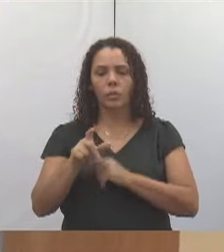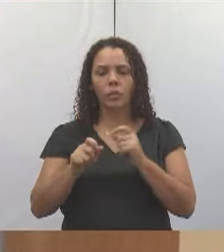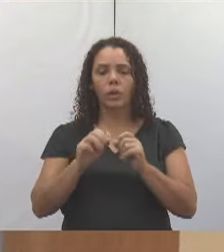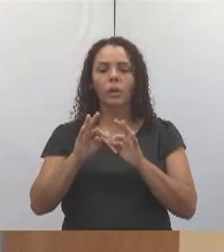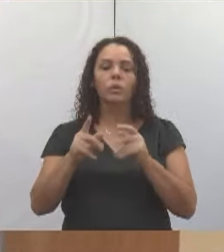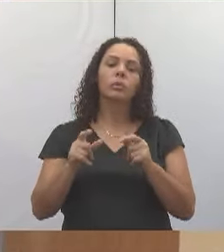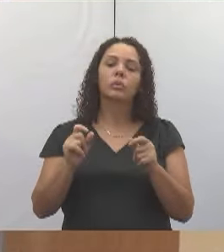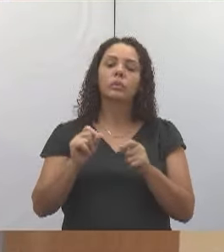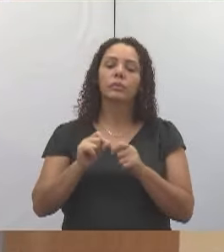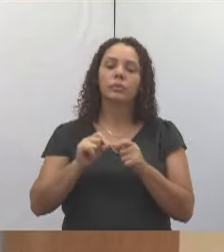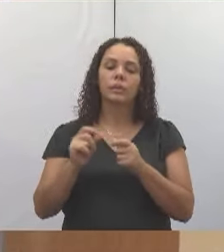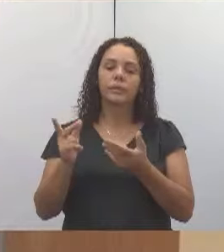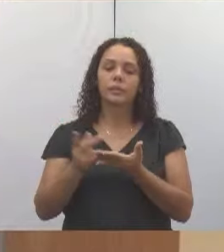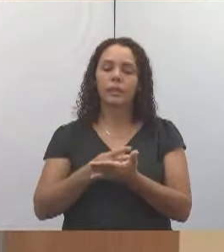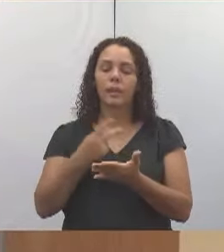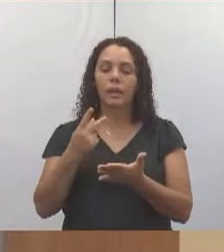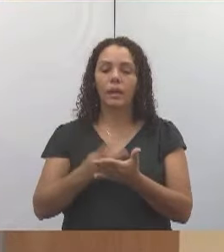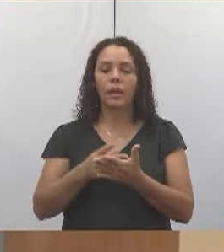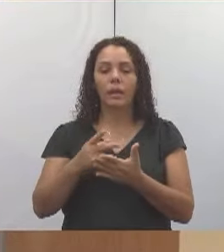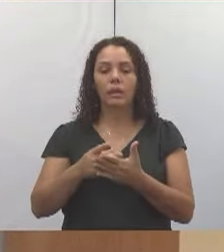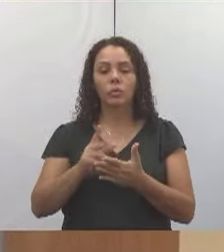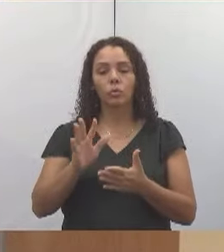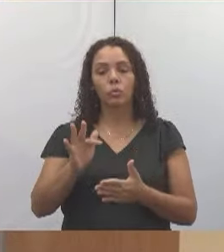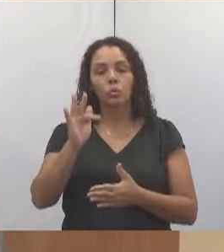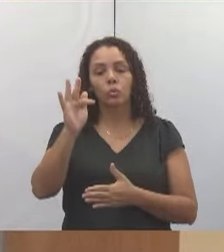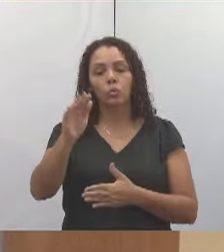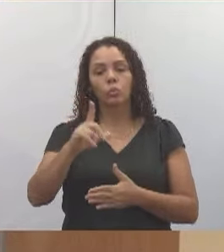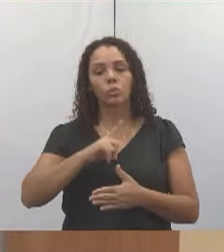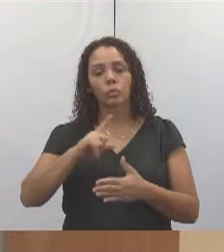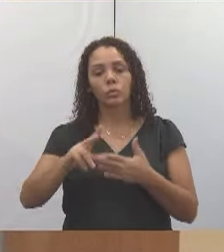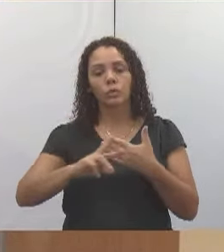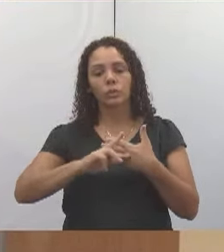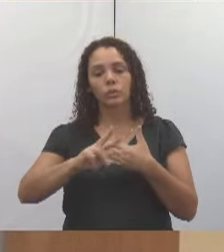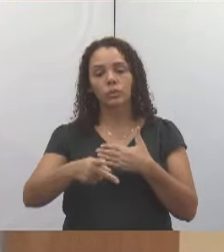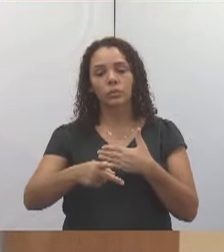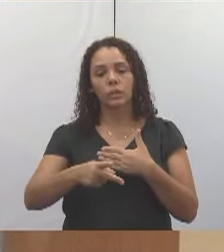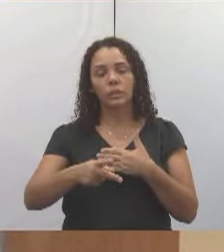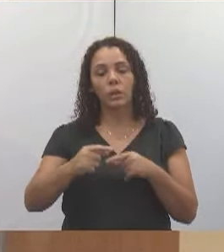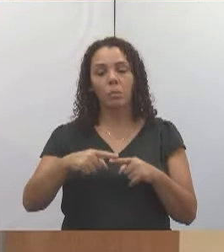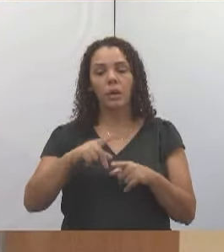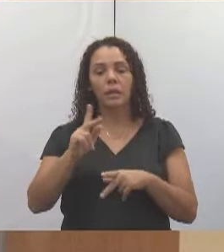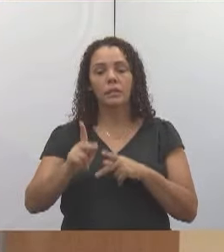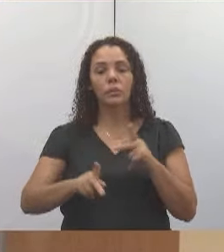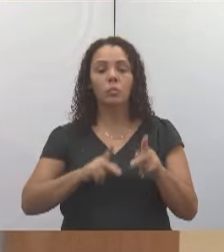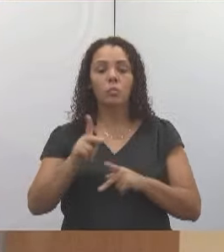faz errado, paga lá na frente. Mas quem está pagando é a população.